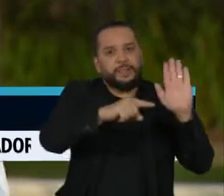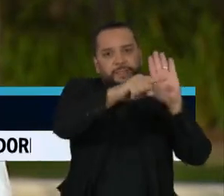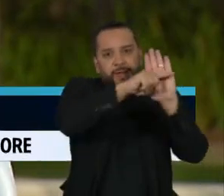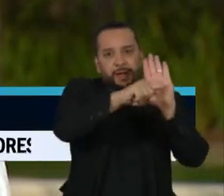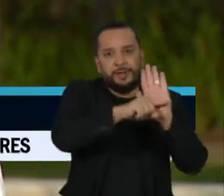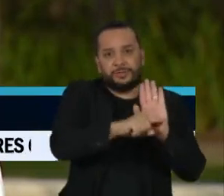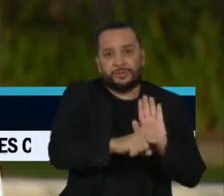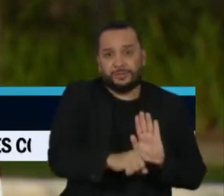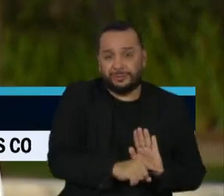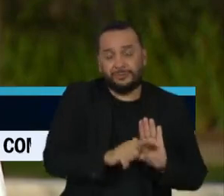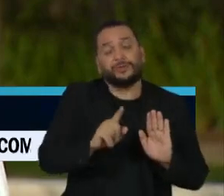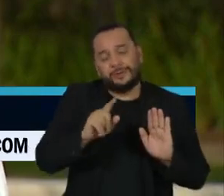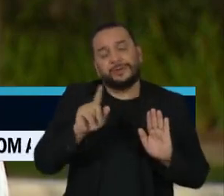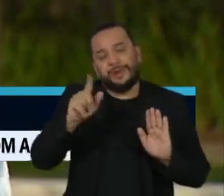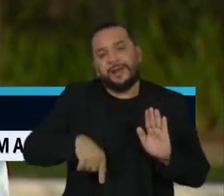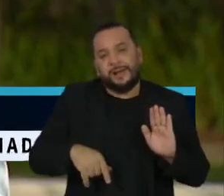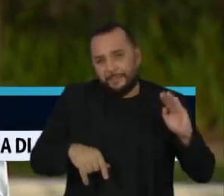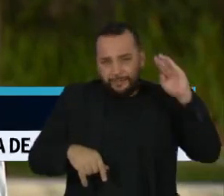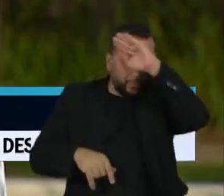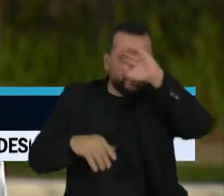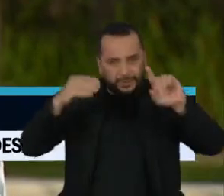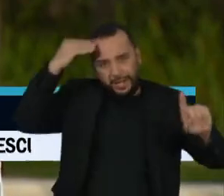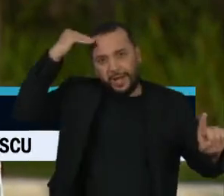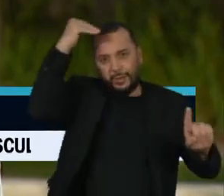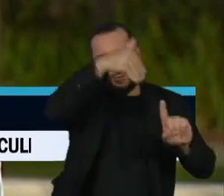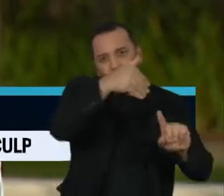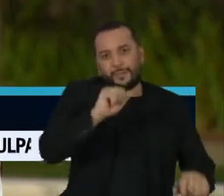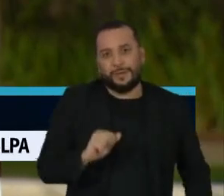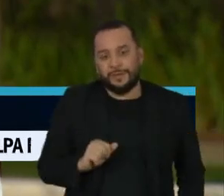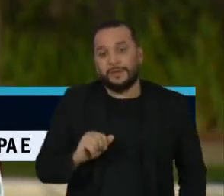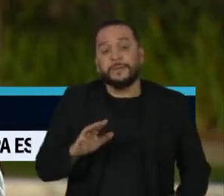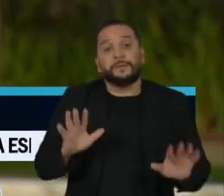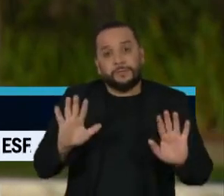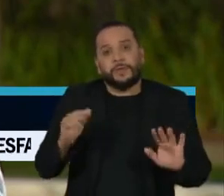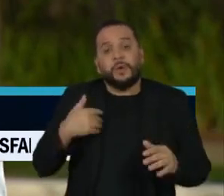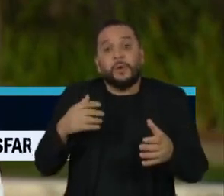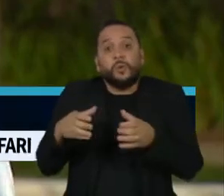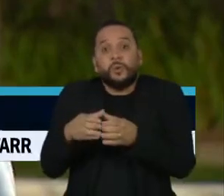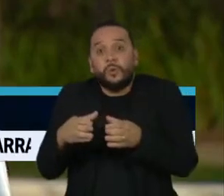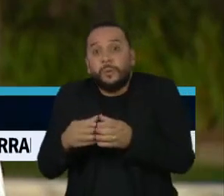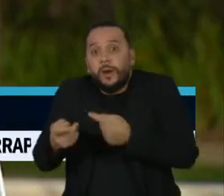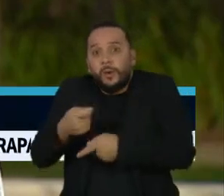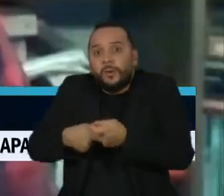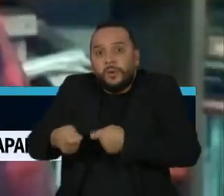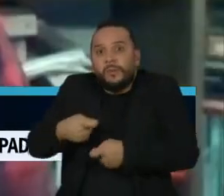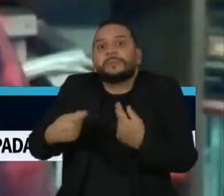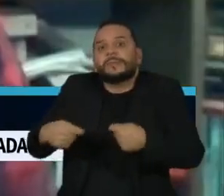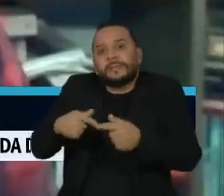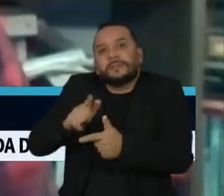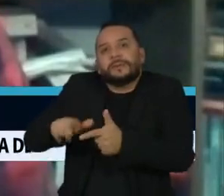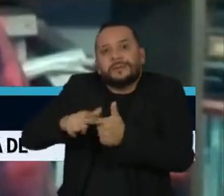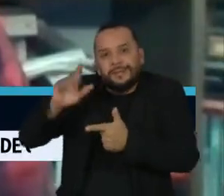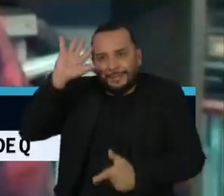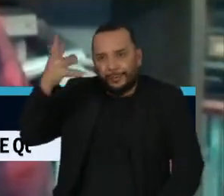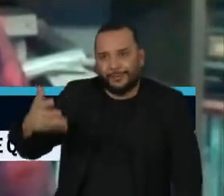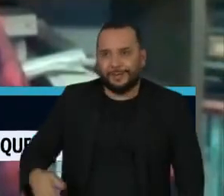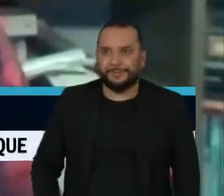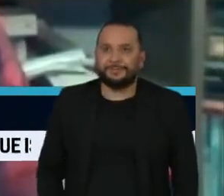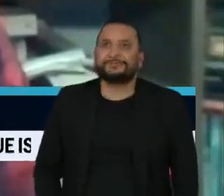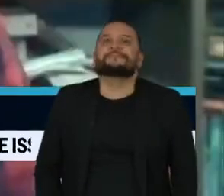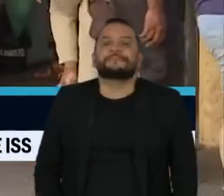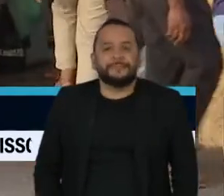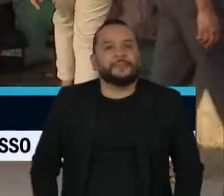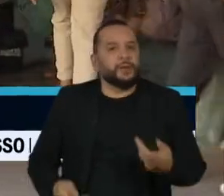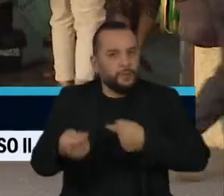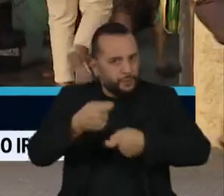na conta do presidente Jair bolsonaro uma questão que a equipe Econômica tem menos de cinco meses para resolver a economia sempre um aspecto